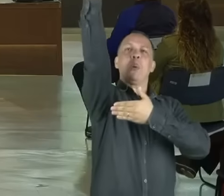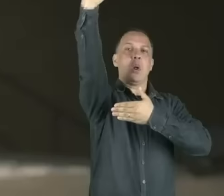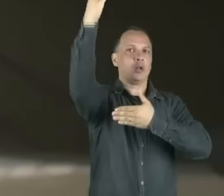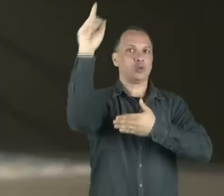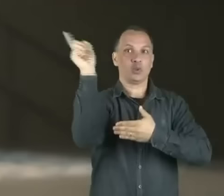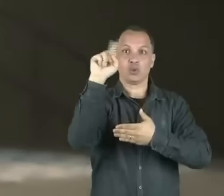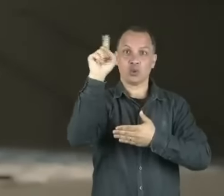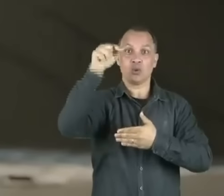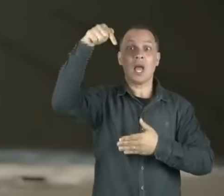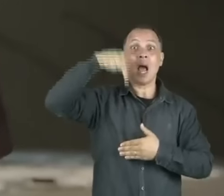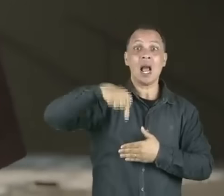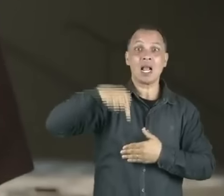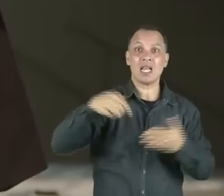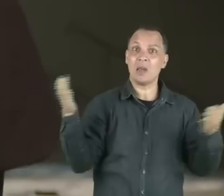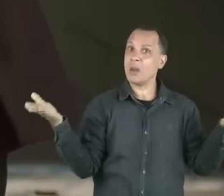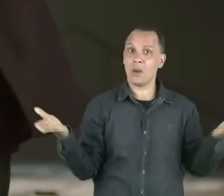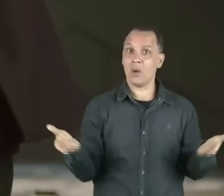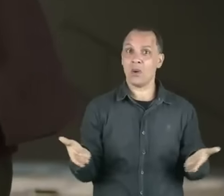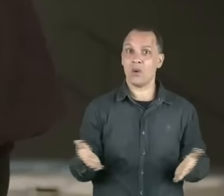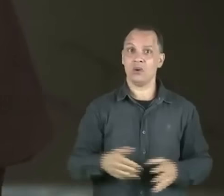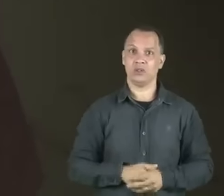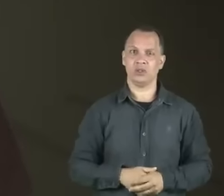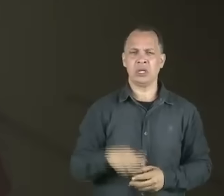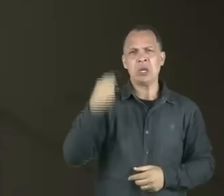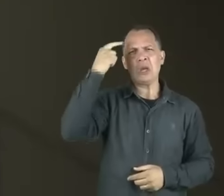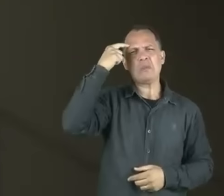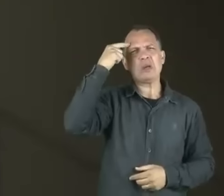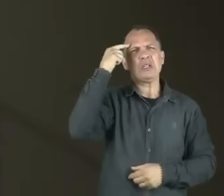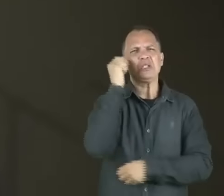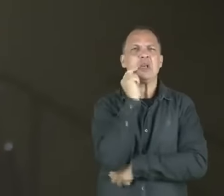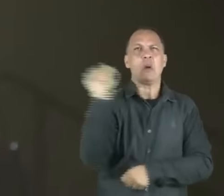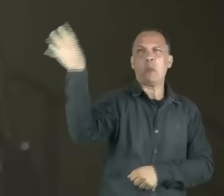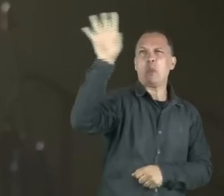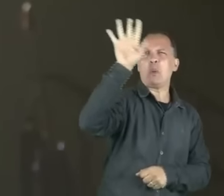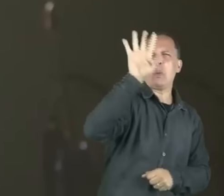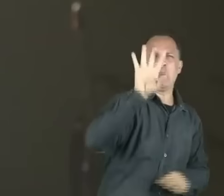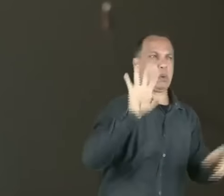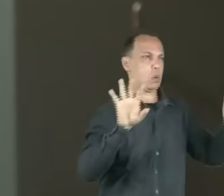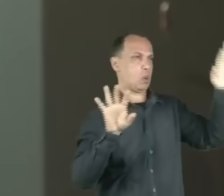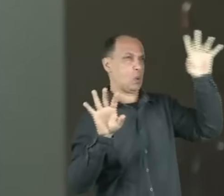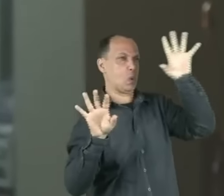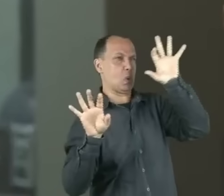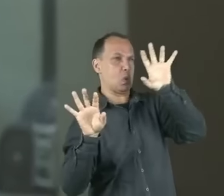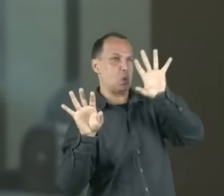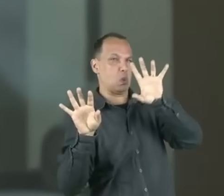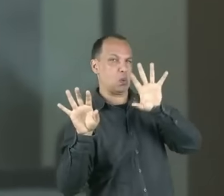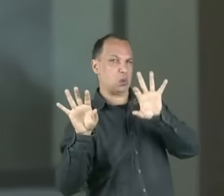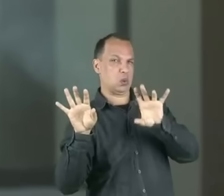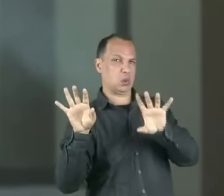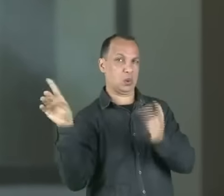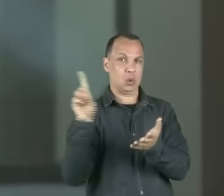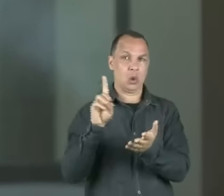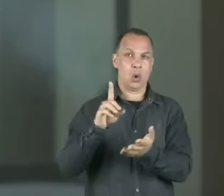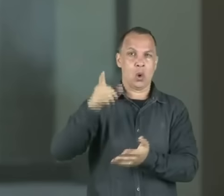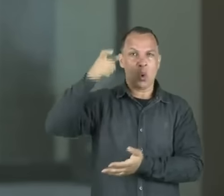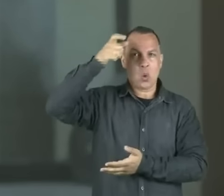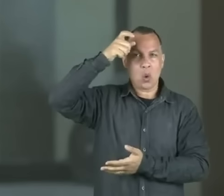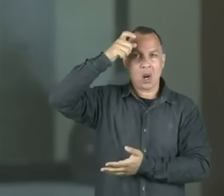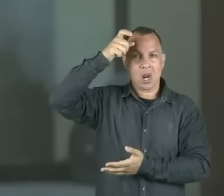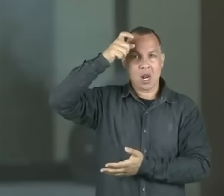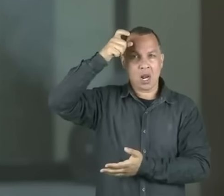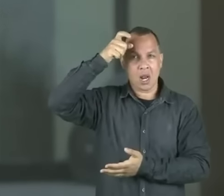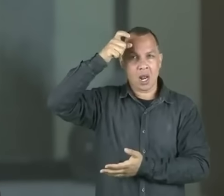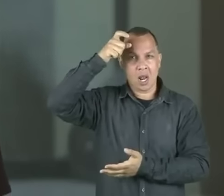Celestiais não estão em um outro mundo paralelo elas são o paralelo deste mundo aqui